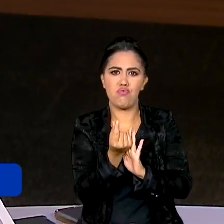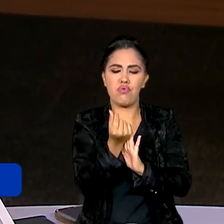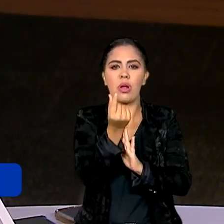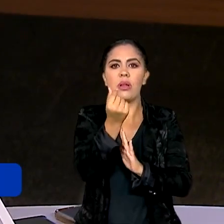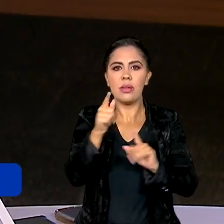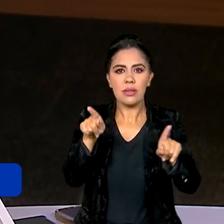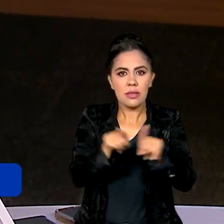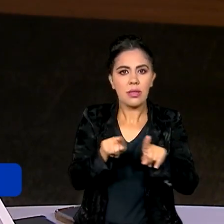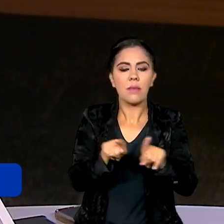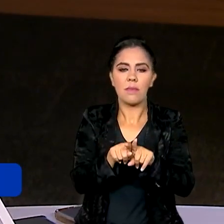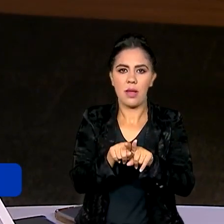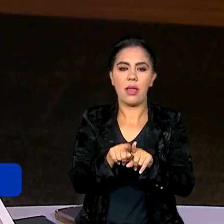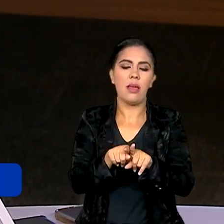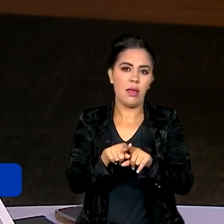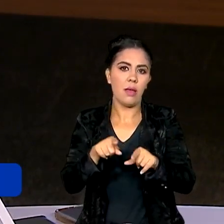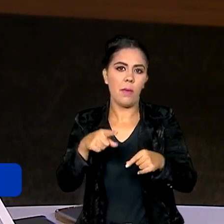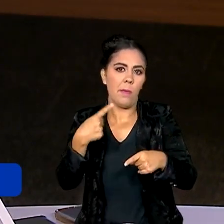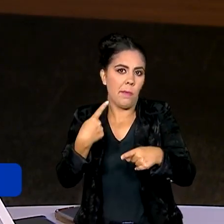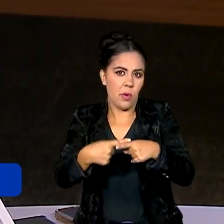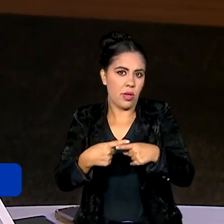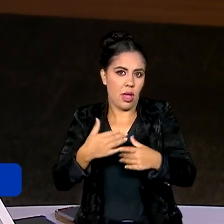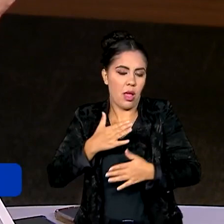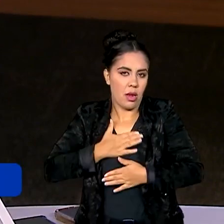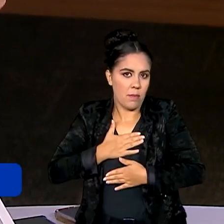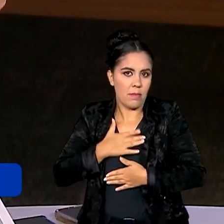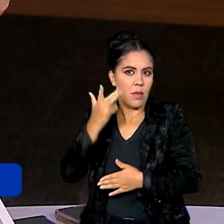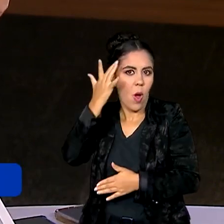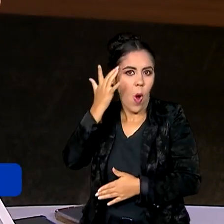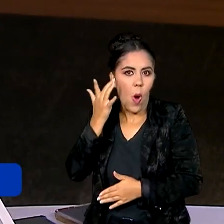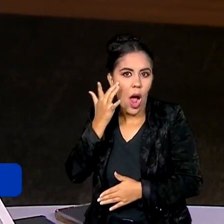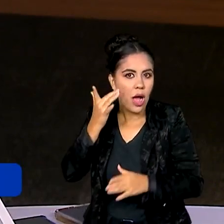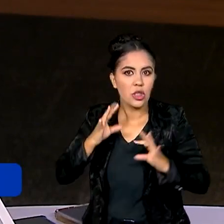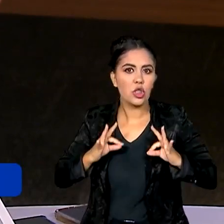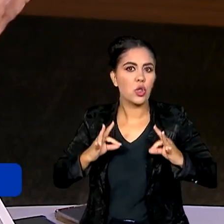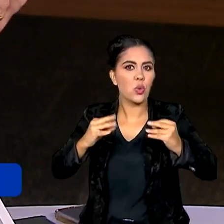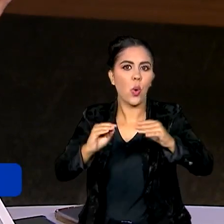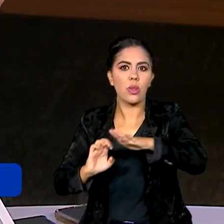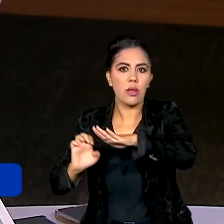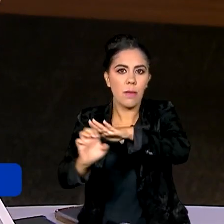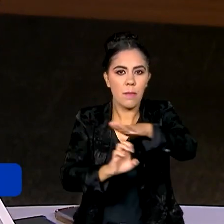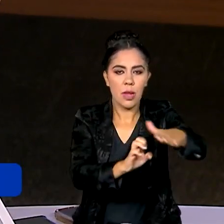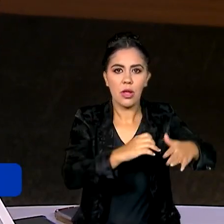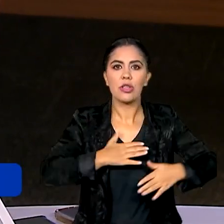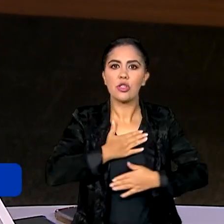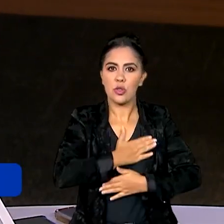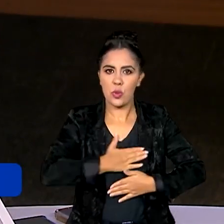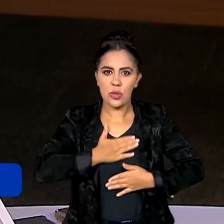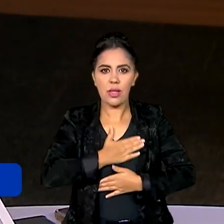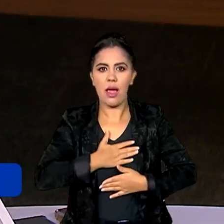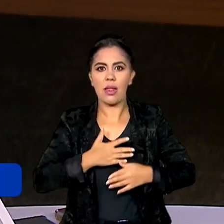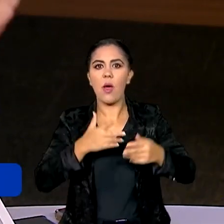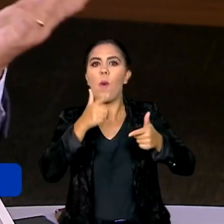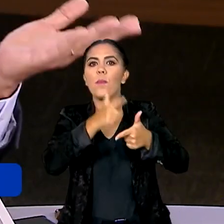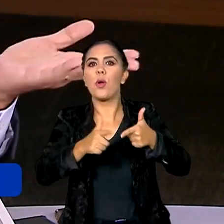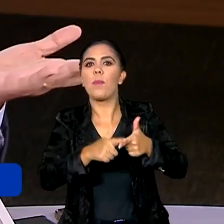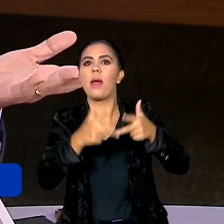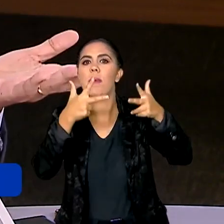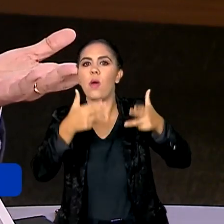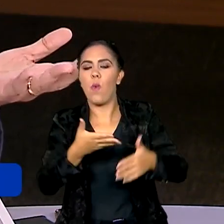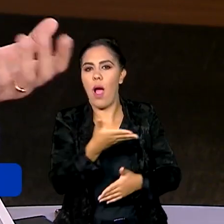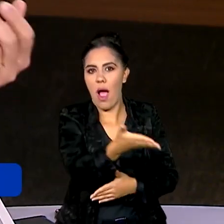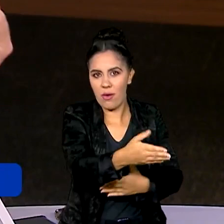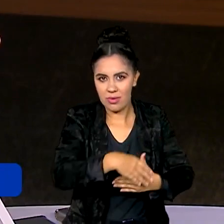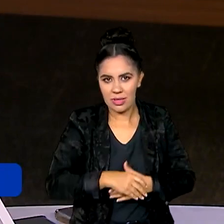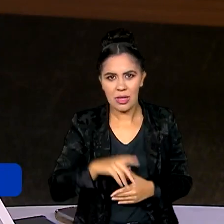criada artificialmente, porque eu acho que todas as empresas do mundo gostariam de estar vivendo essa crise. Está tendo o segundo maior lucro da